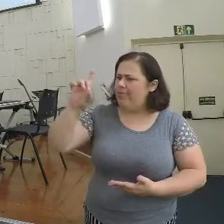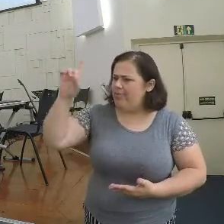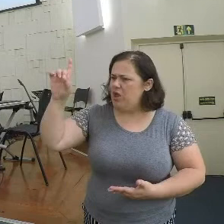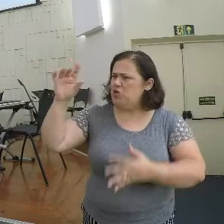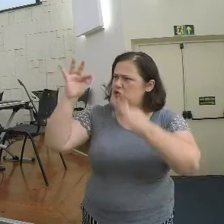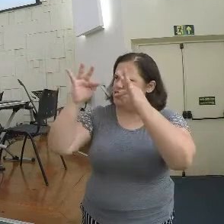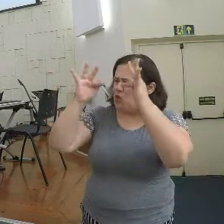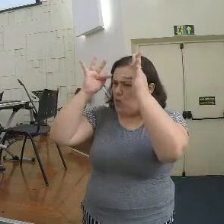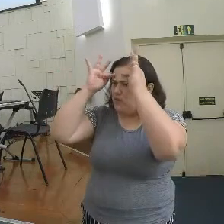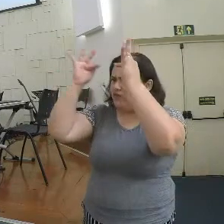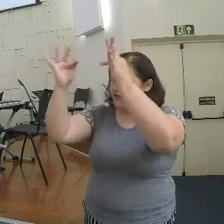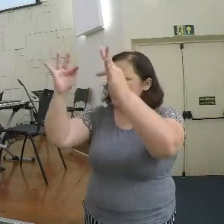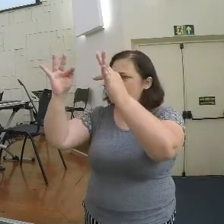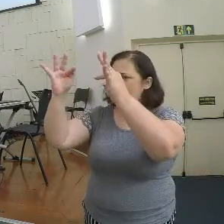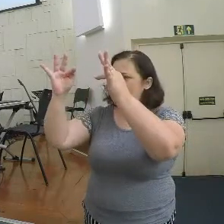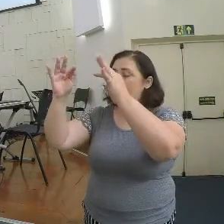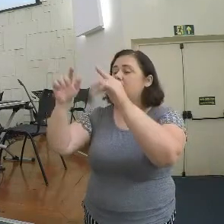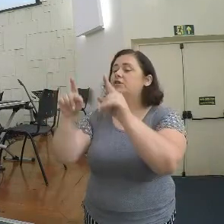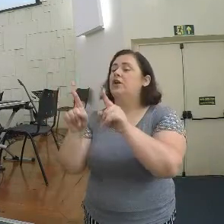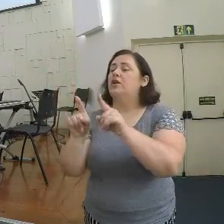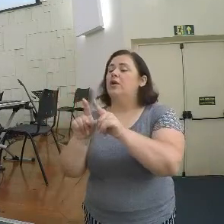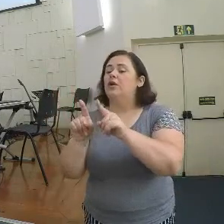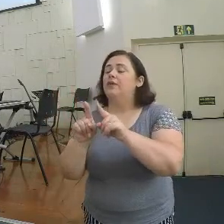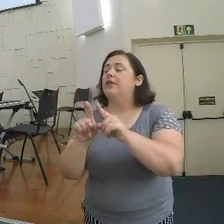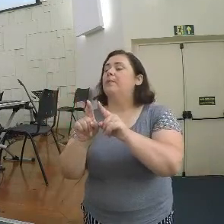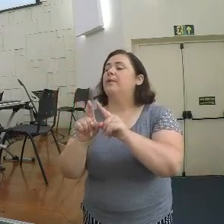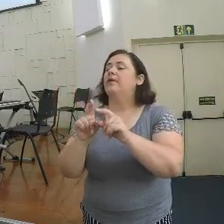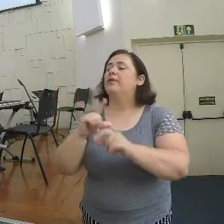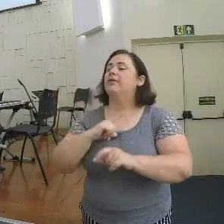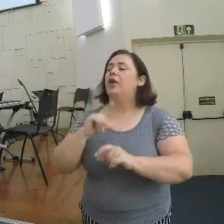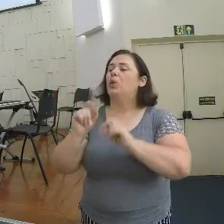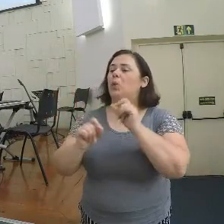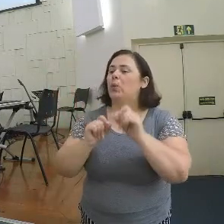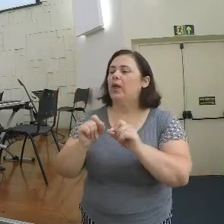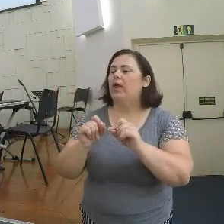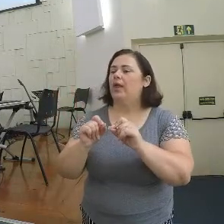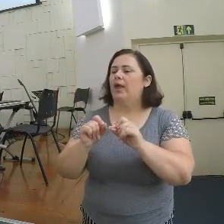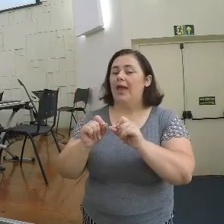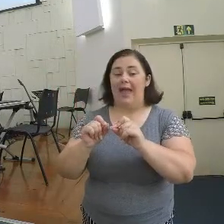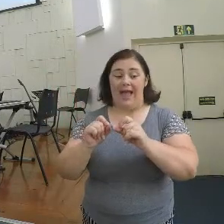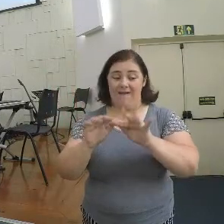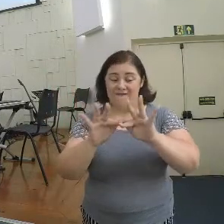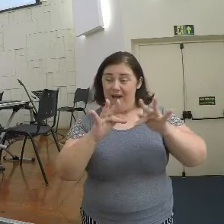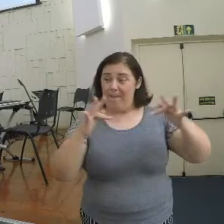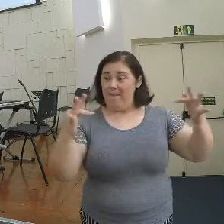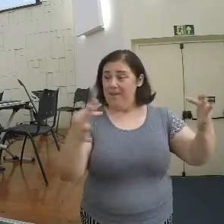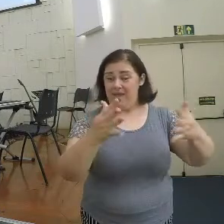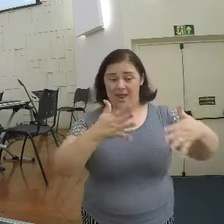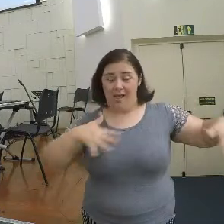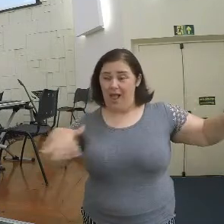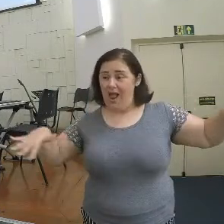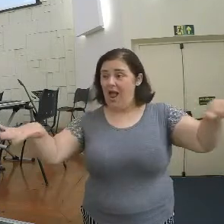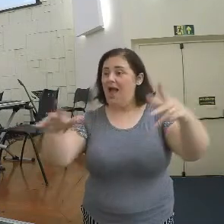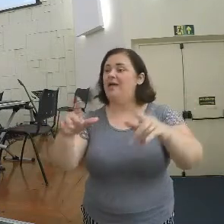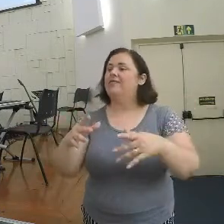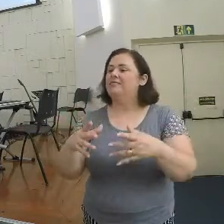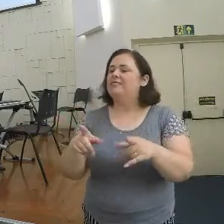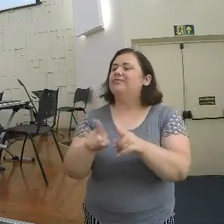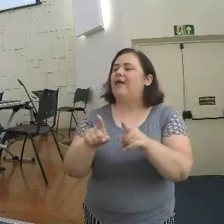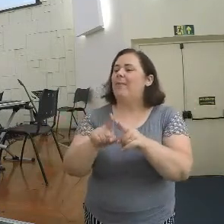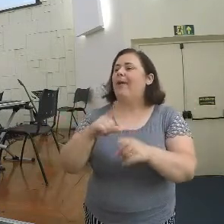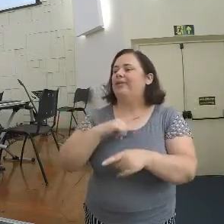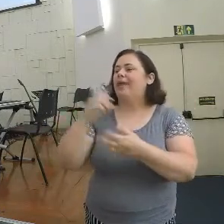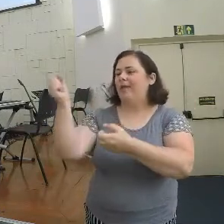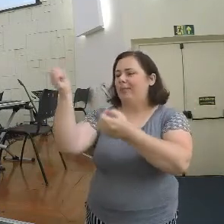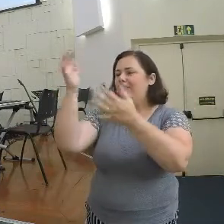minha irmã Mirtes Matias, que já está com Cristo, poetisa evangélica, que o povo batista pôde compartilhar